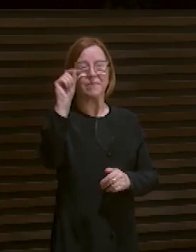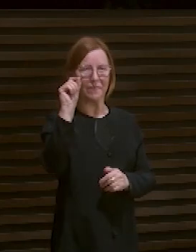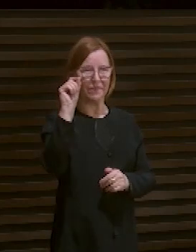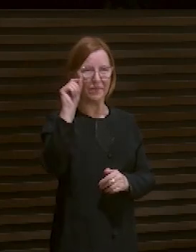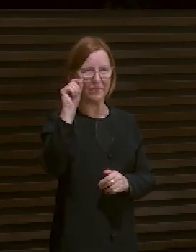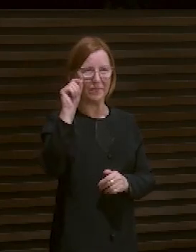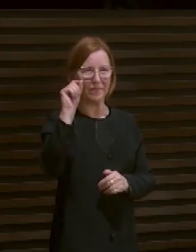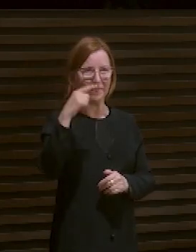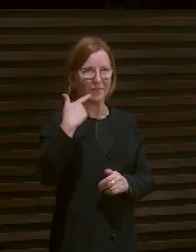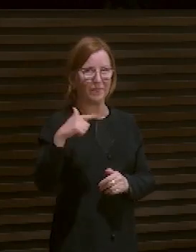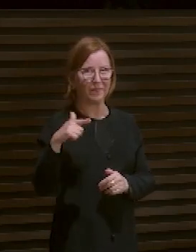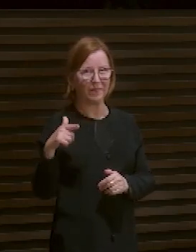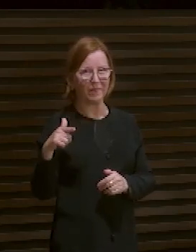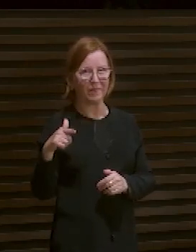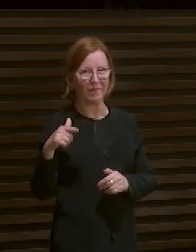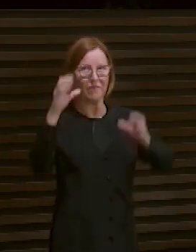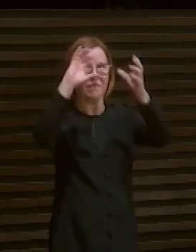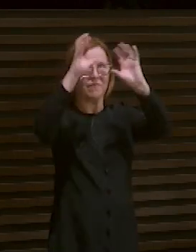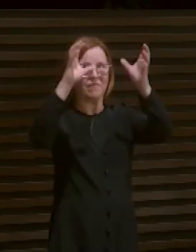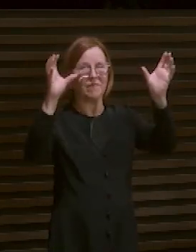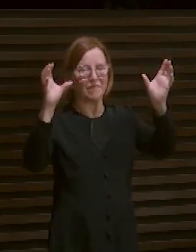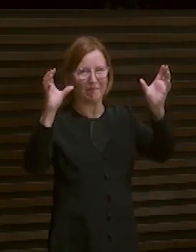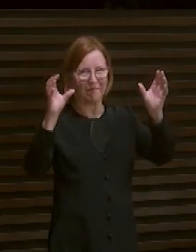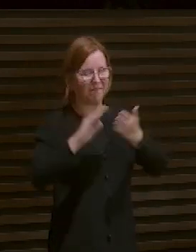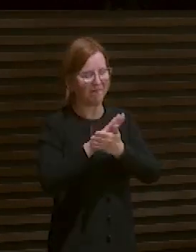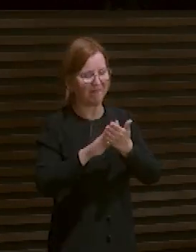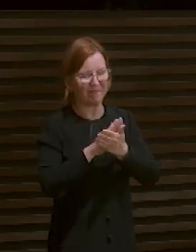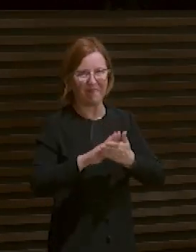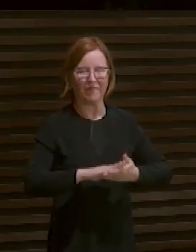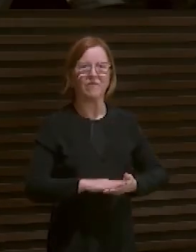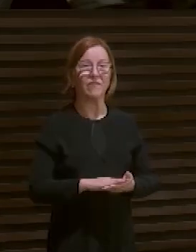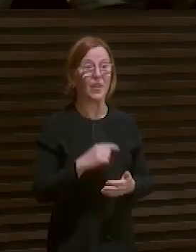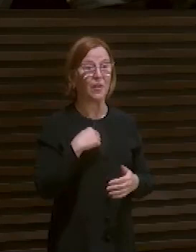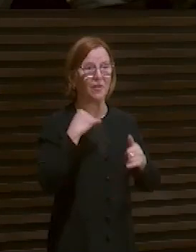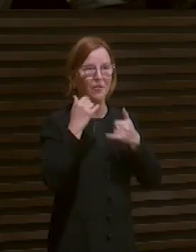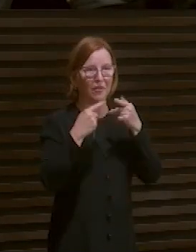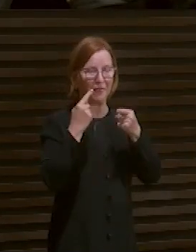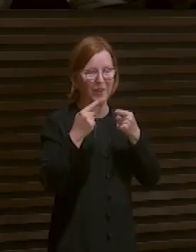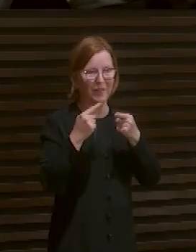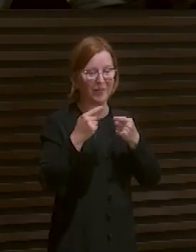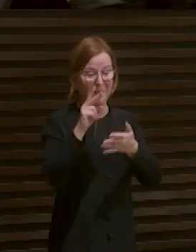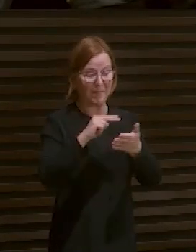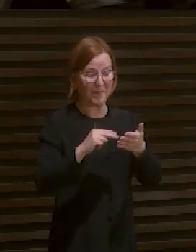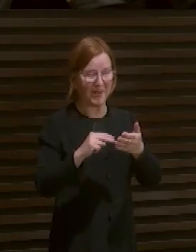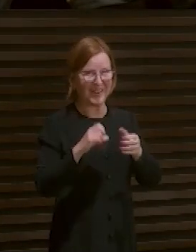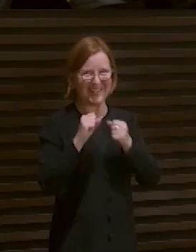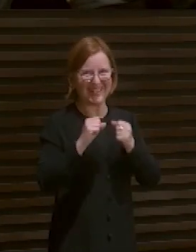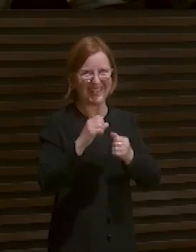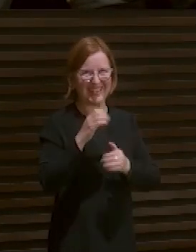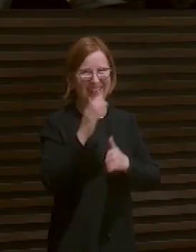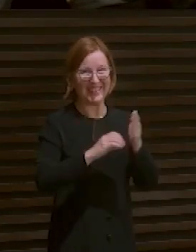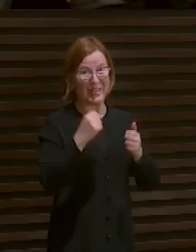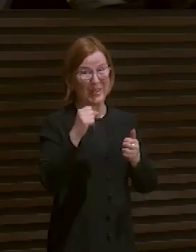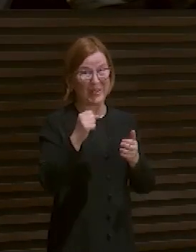e sem nuvem. Eu disse, vamos ver o Salmo 8 aqui, Gilberto. Quando